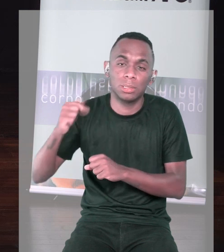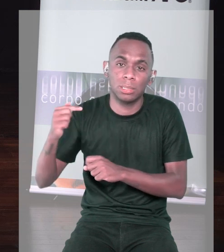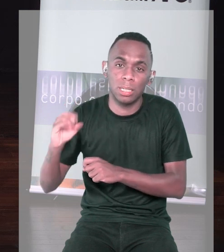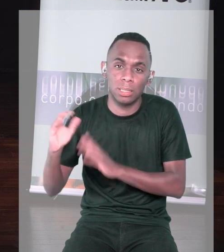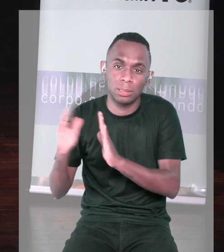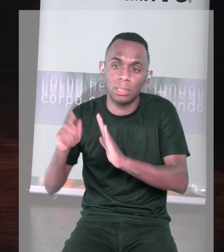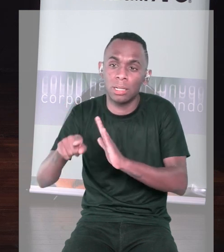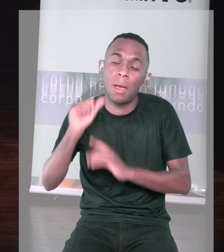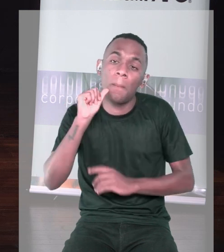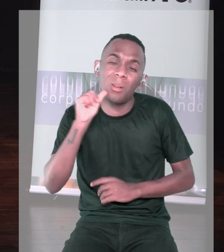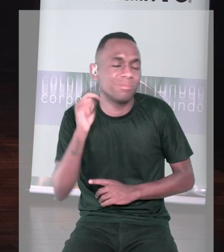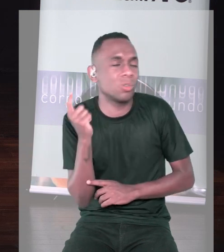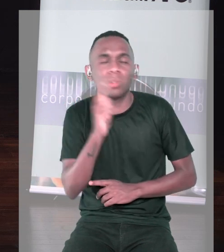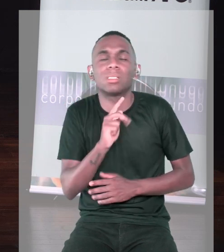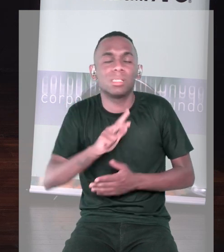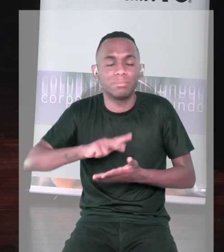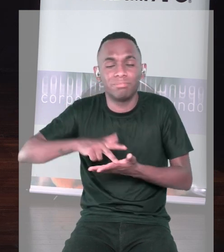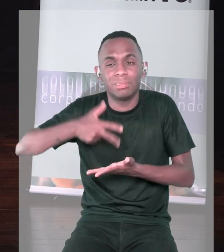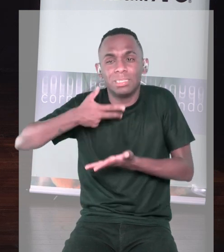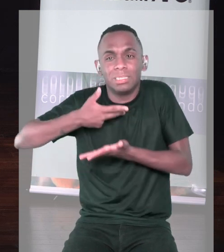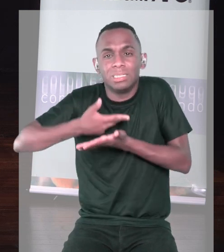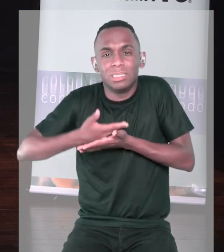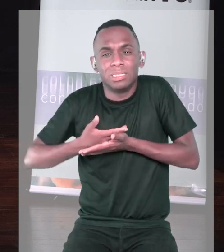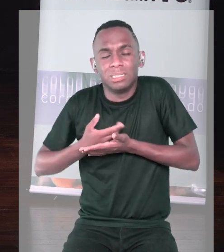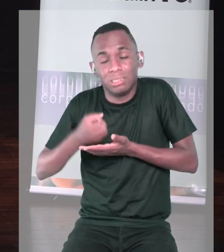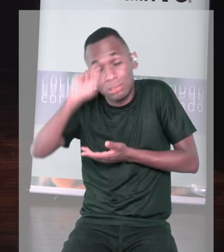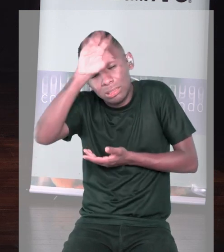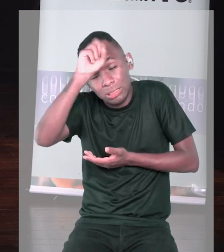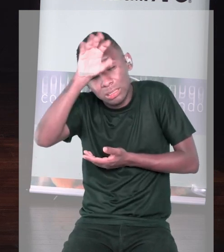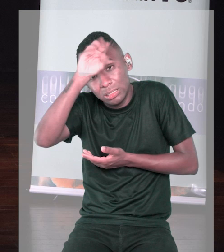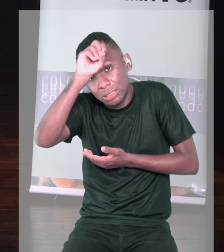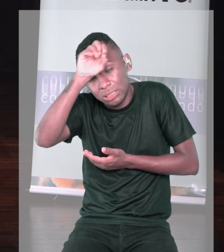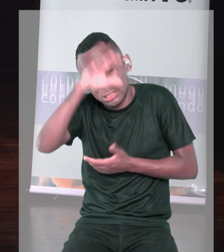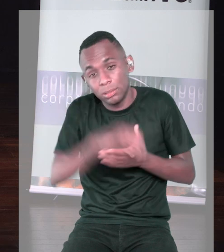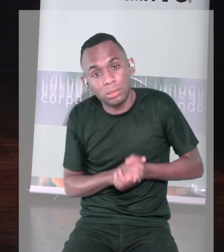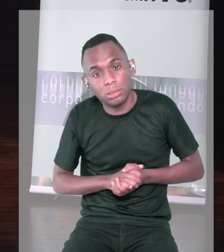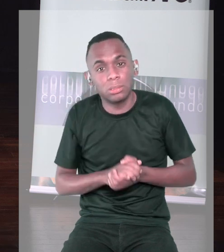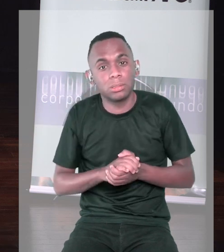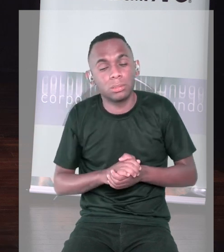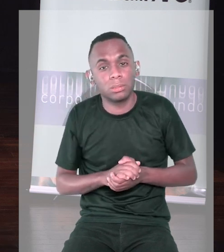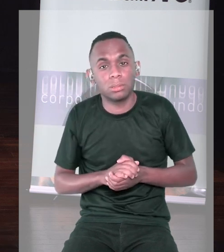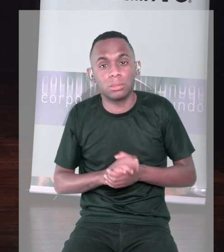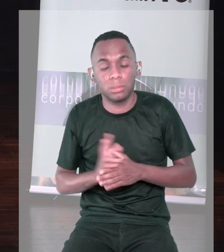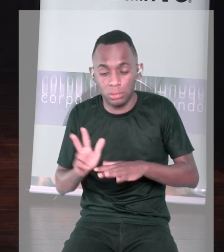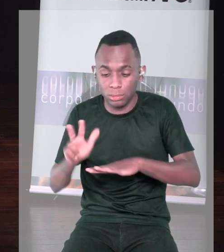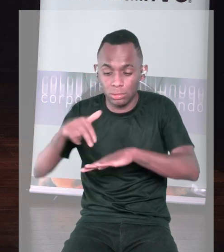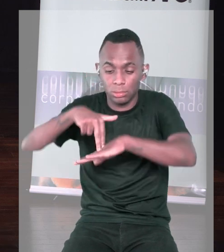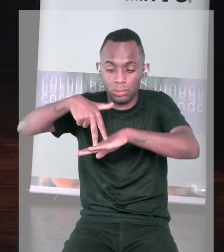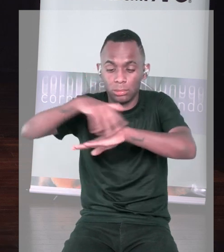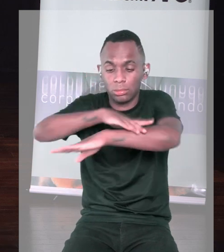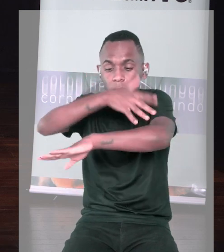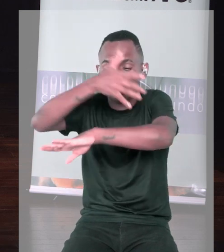Nos anos 70, Doreen não conseguia mais se deitar de tanta dor de cabeça. Passava a noite